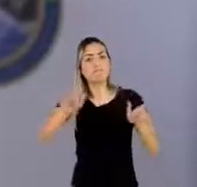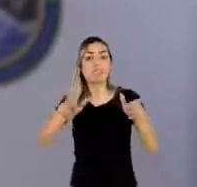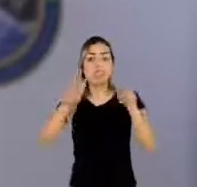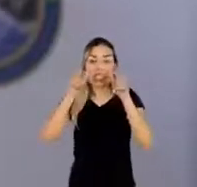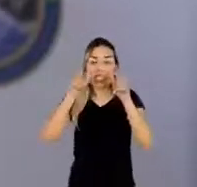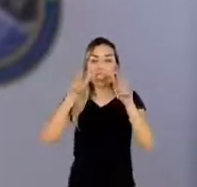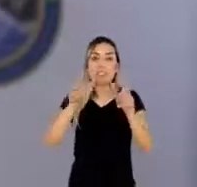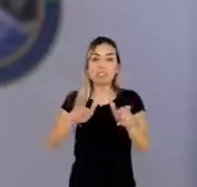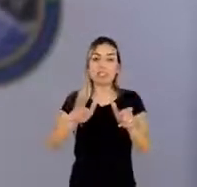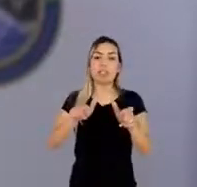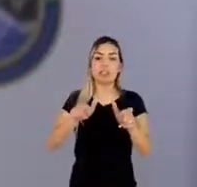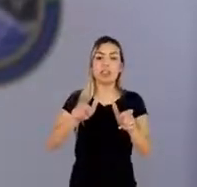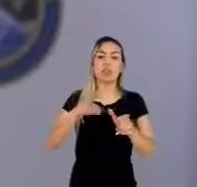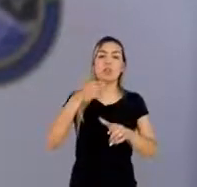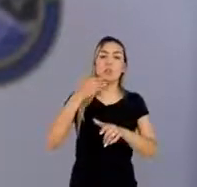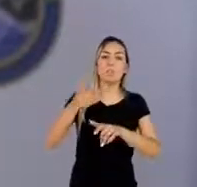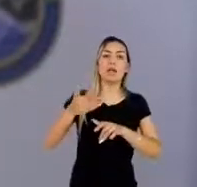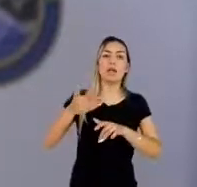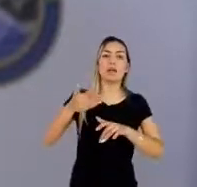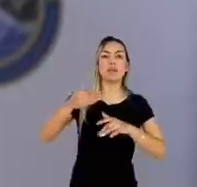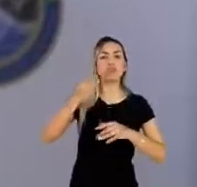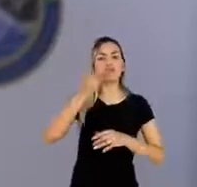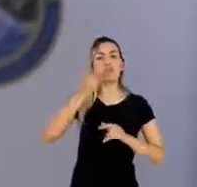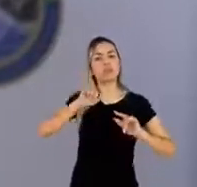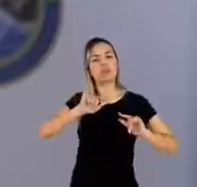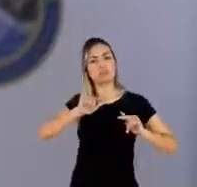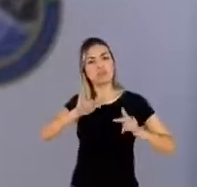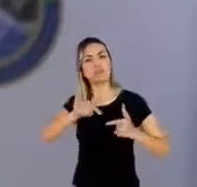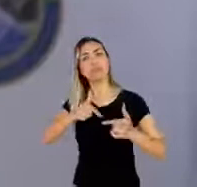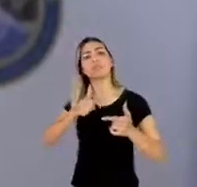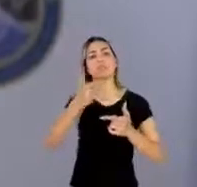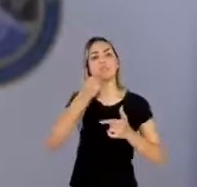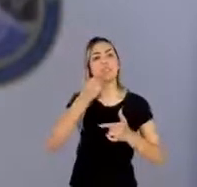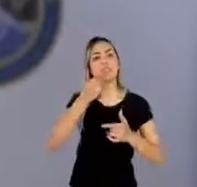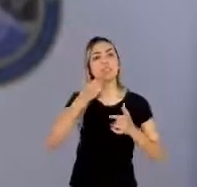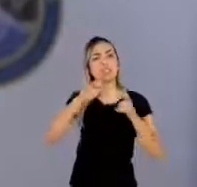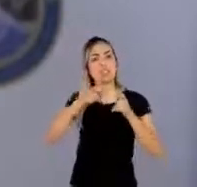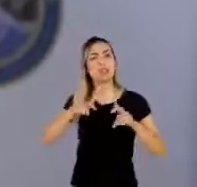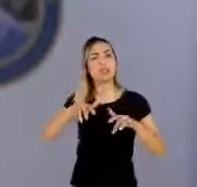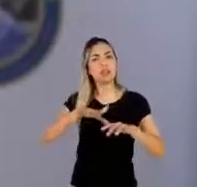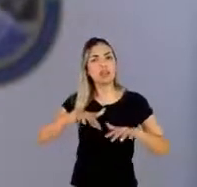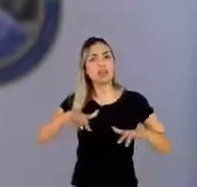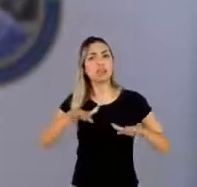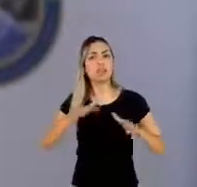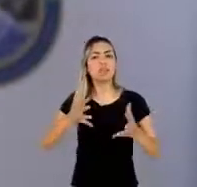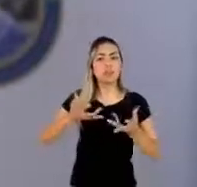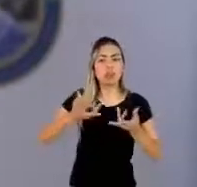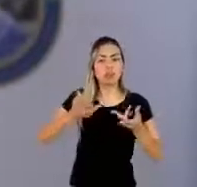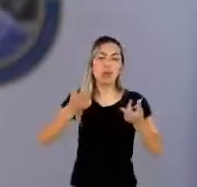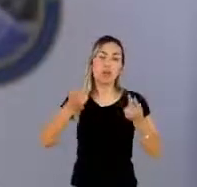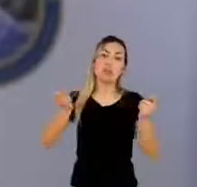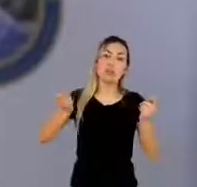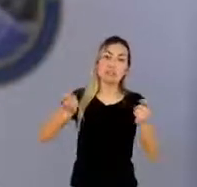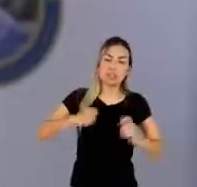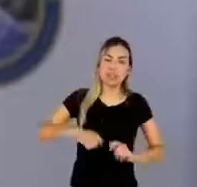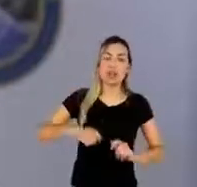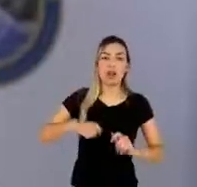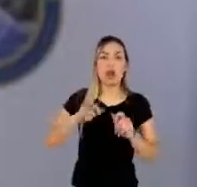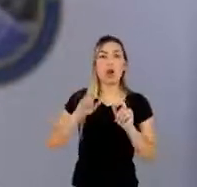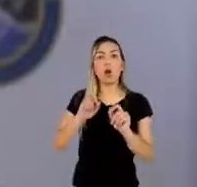definição de um plano de ação para modernização do setor que contempla de forma contundente